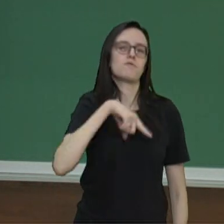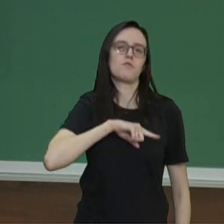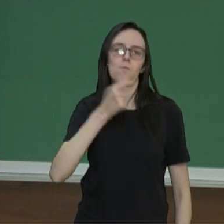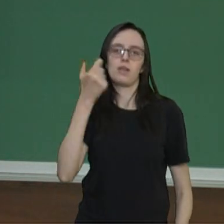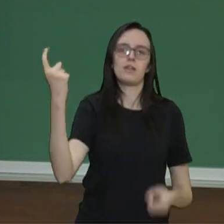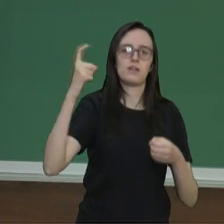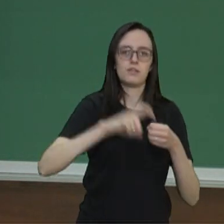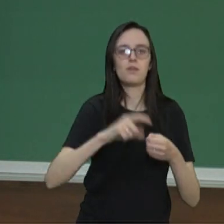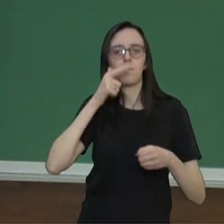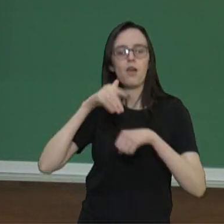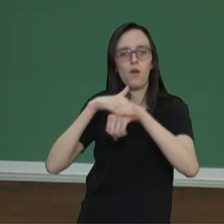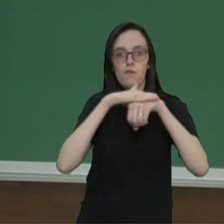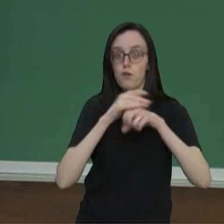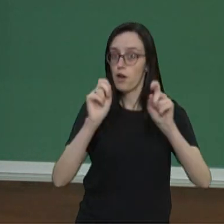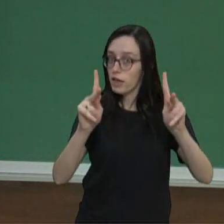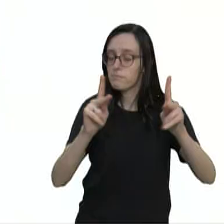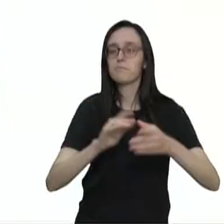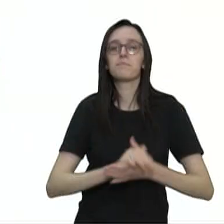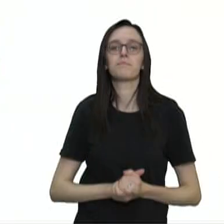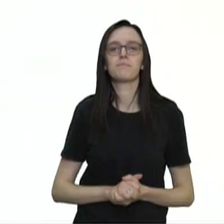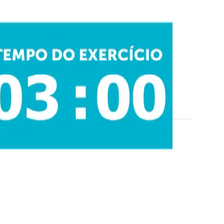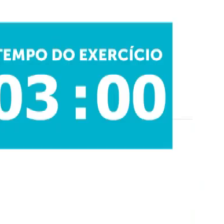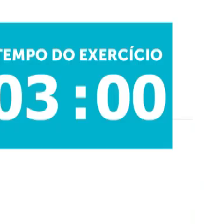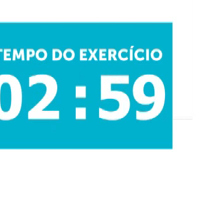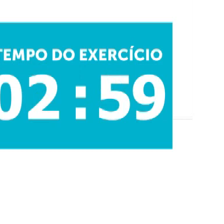volta para conversar, ok?